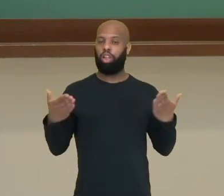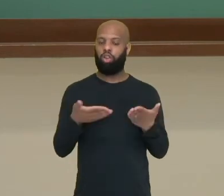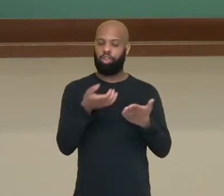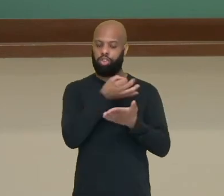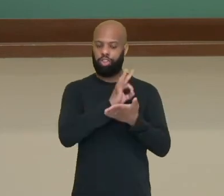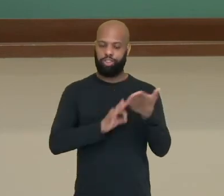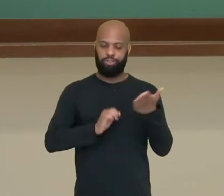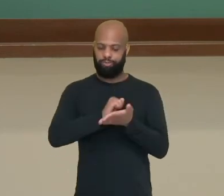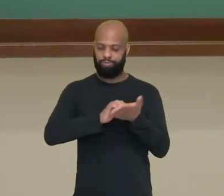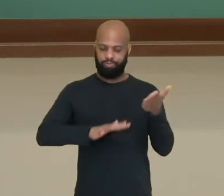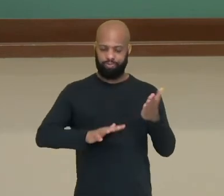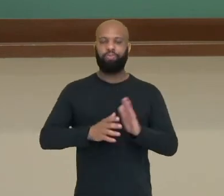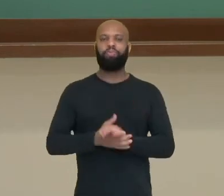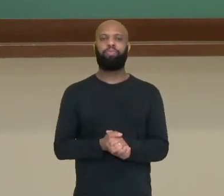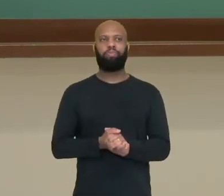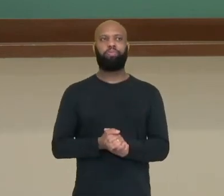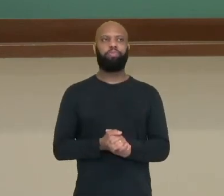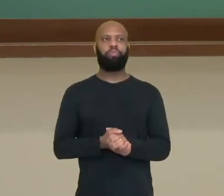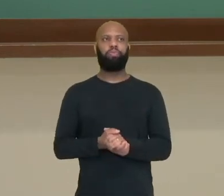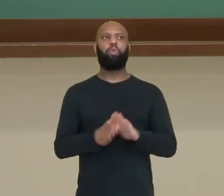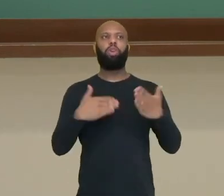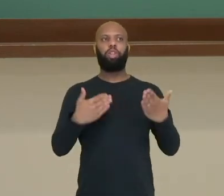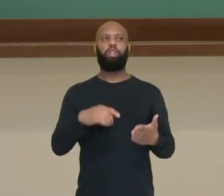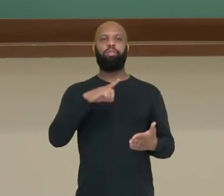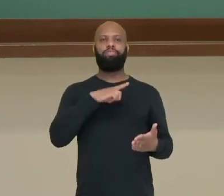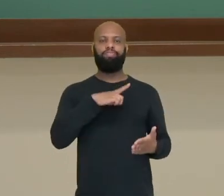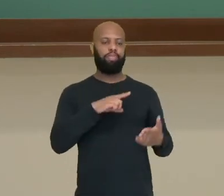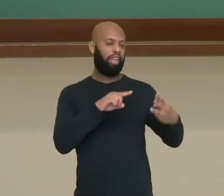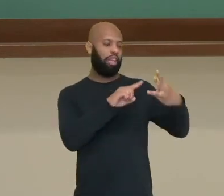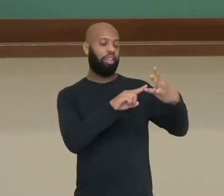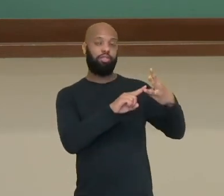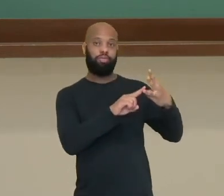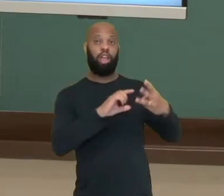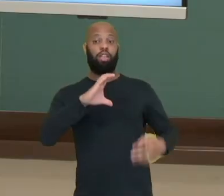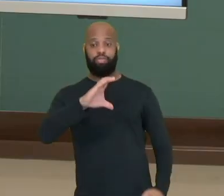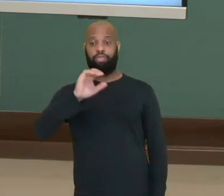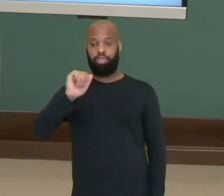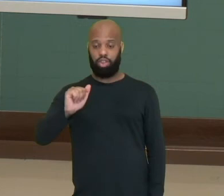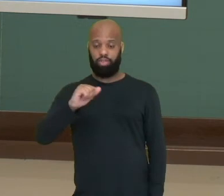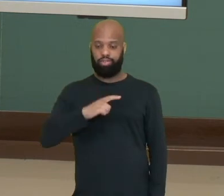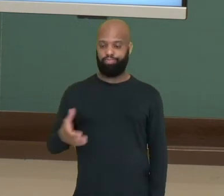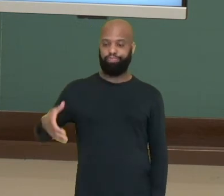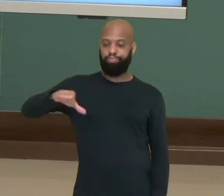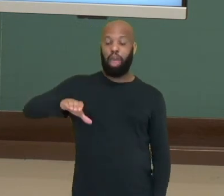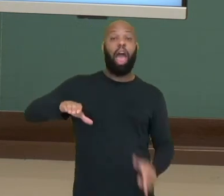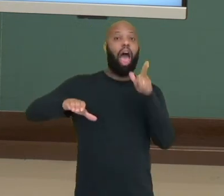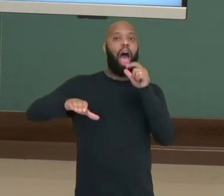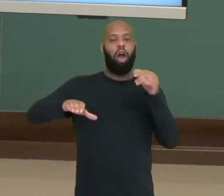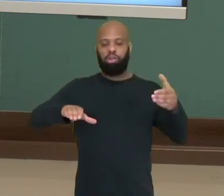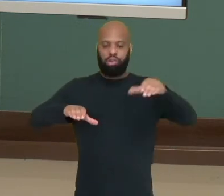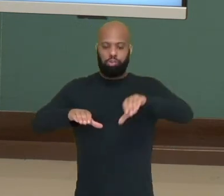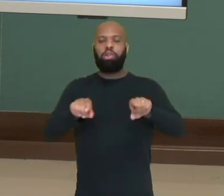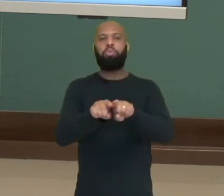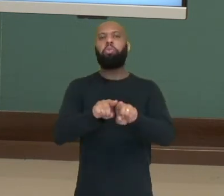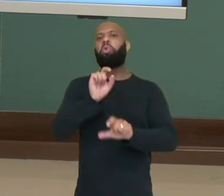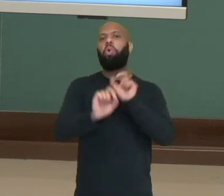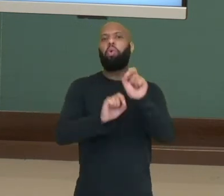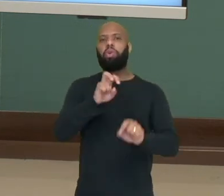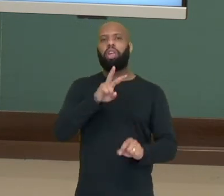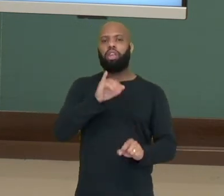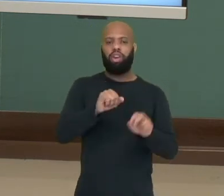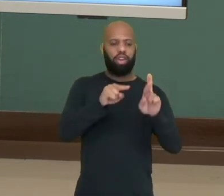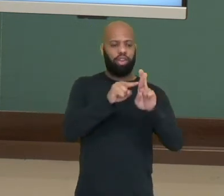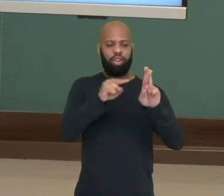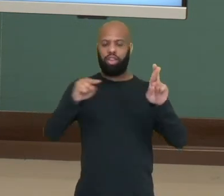Correção da atividade, olha só, quando o superóxido de cálcio é colocado em um mesmo recipiente que a água, quais os compostos